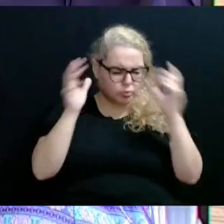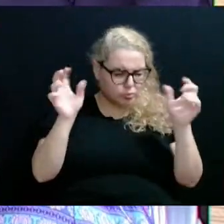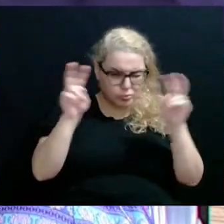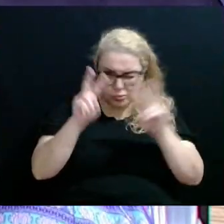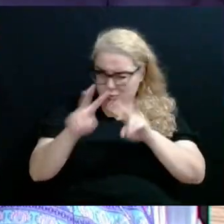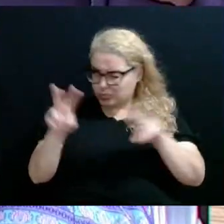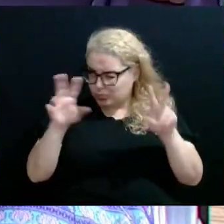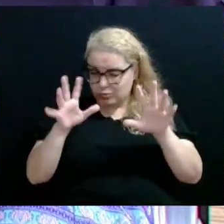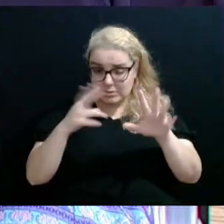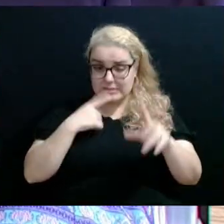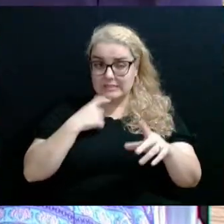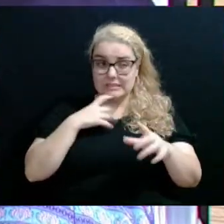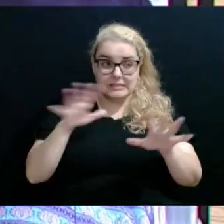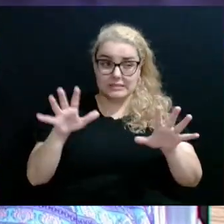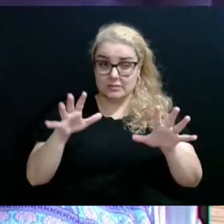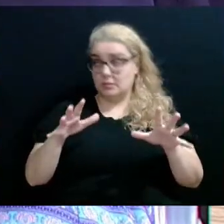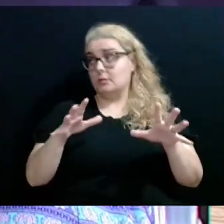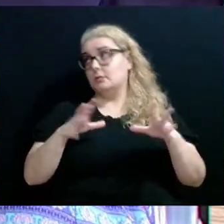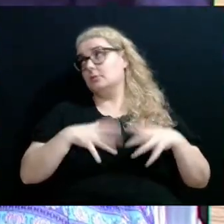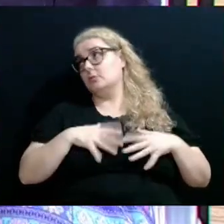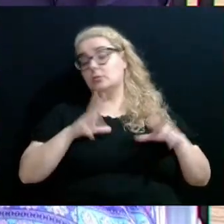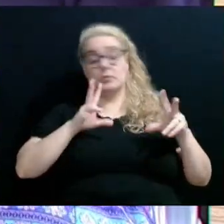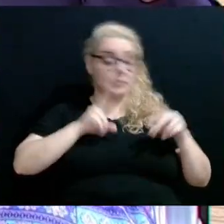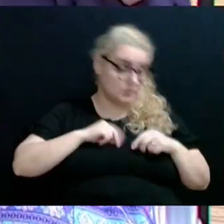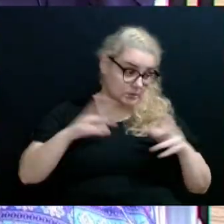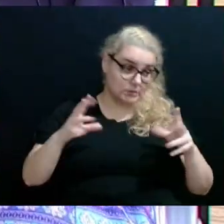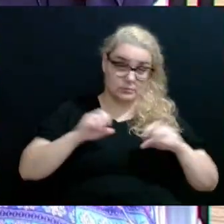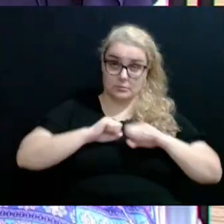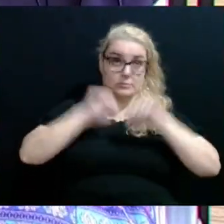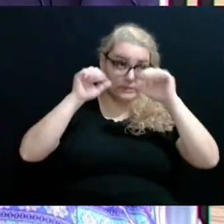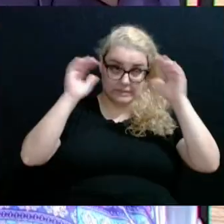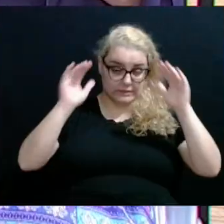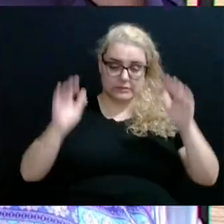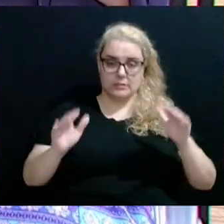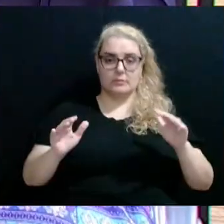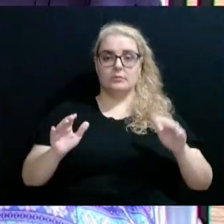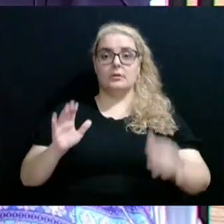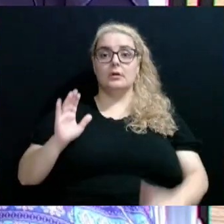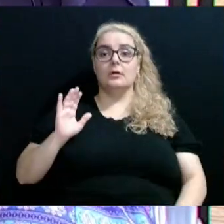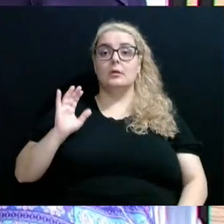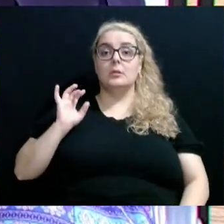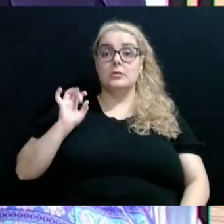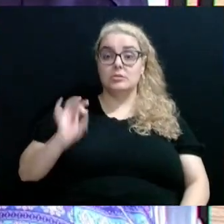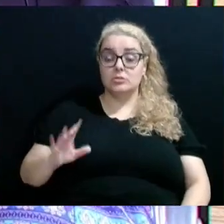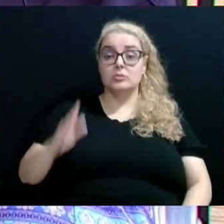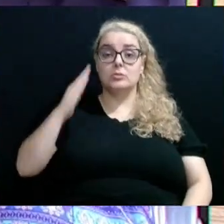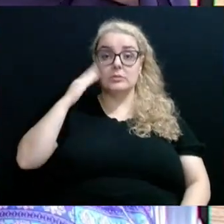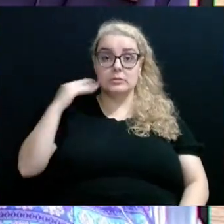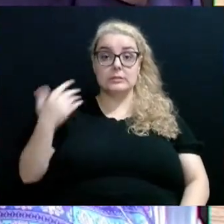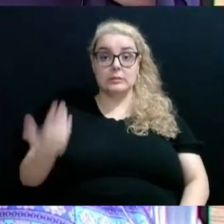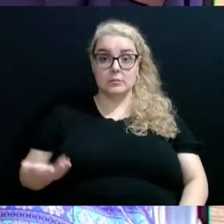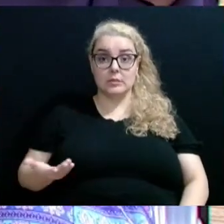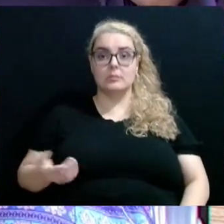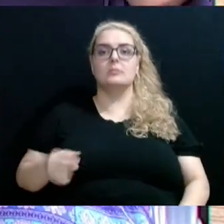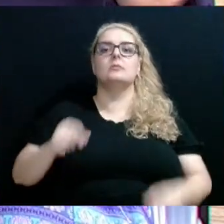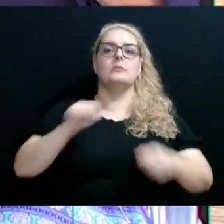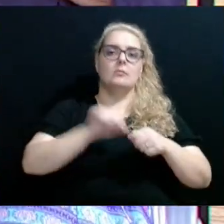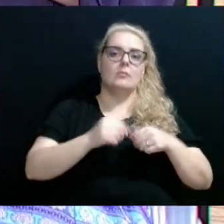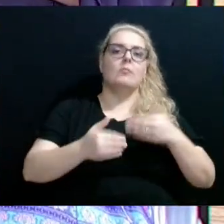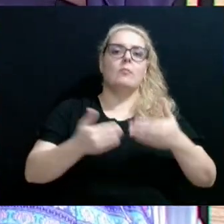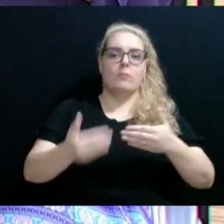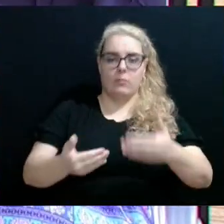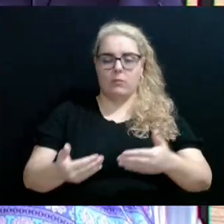põe aquela cor, ela satura. Mas isso a gente só vai saber fazendo o nosso processo